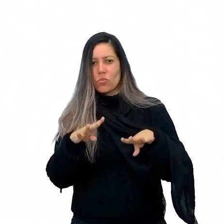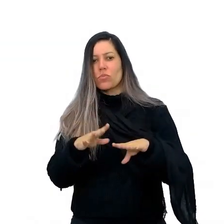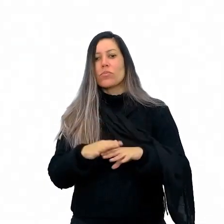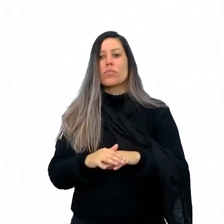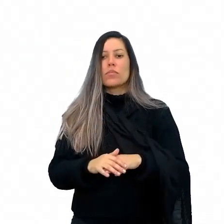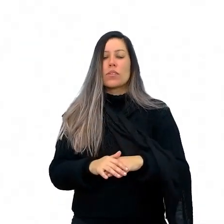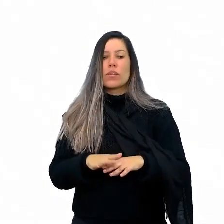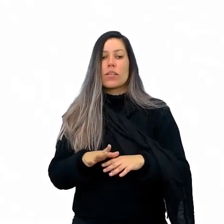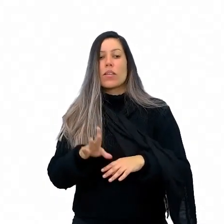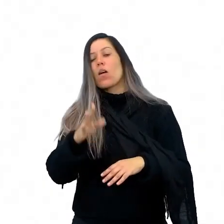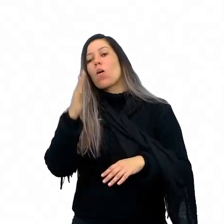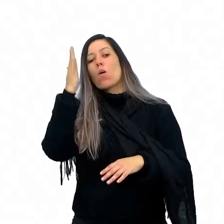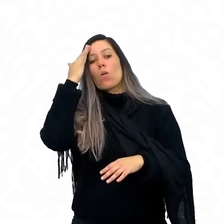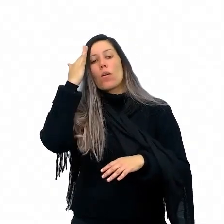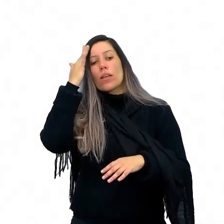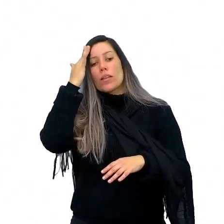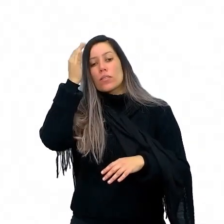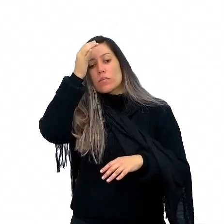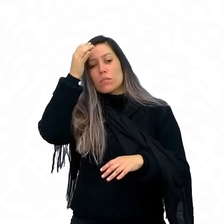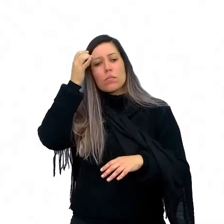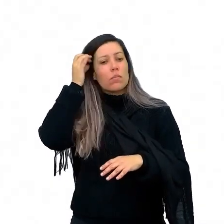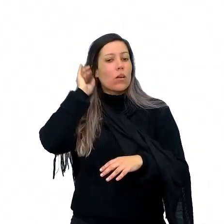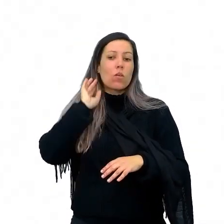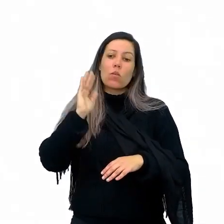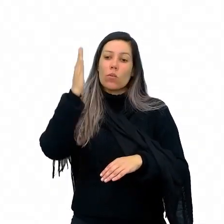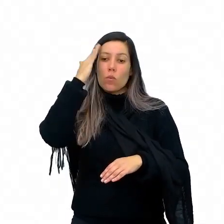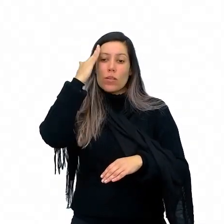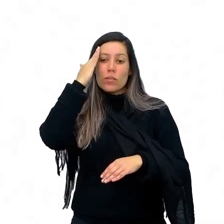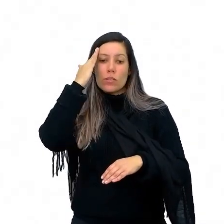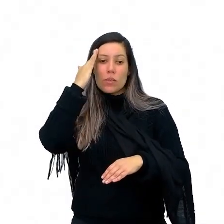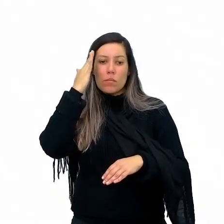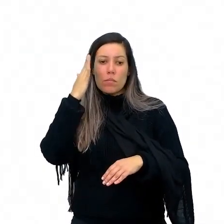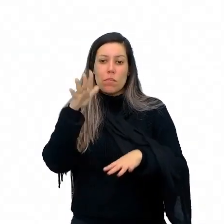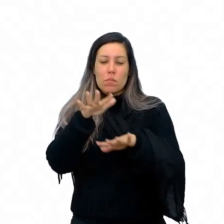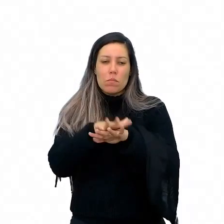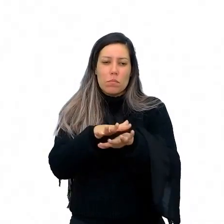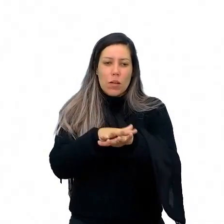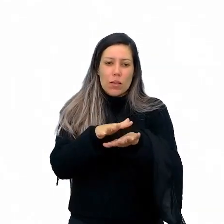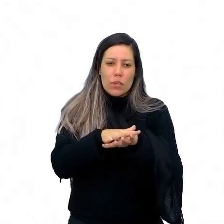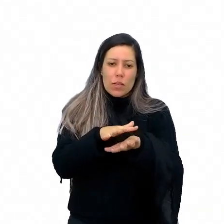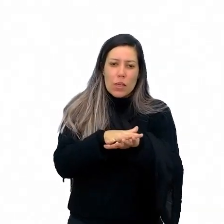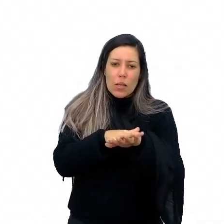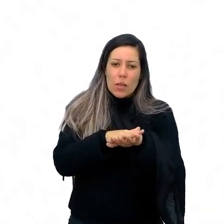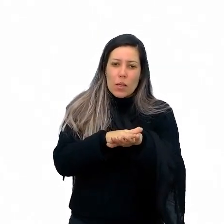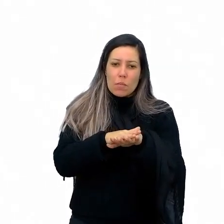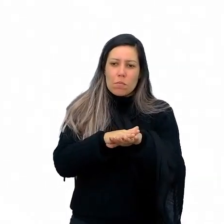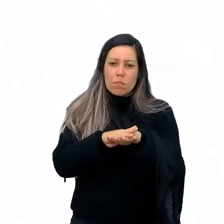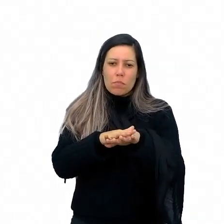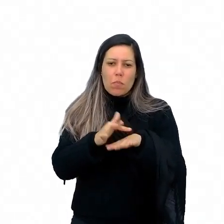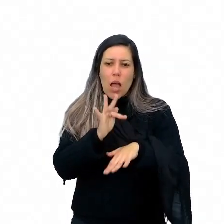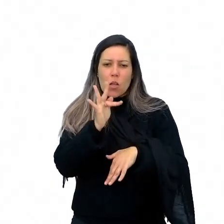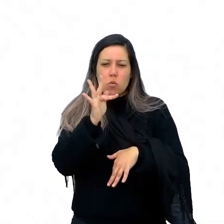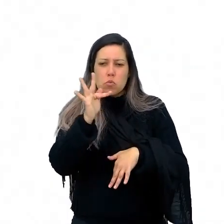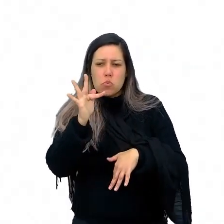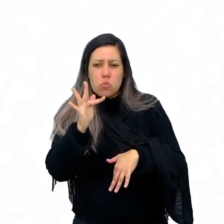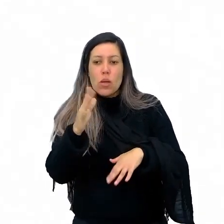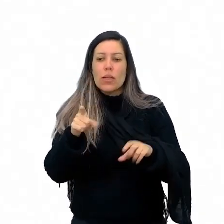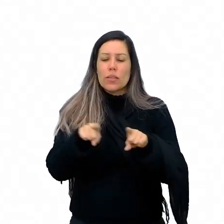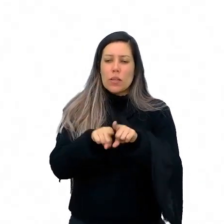o conhecimento horizonte matemático, o conhecimento especializado do